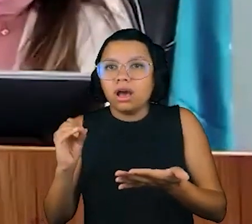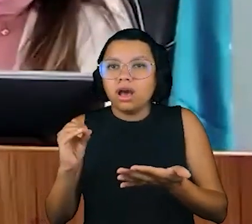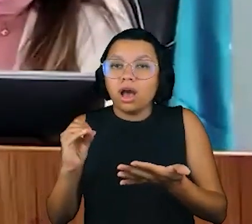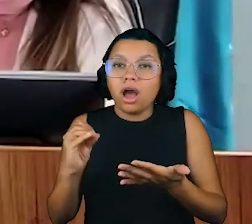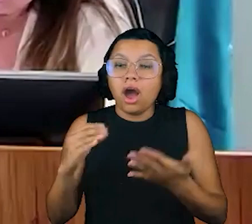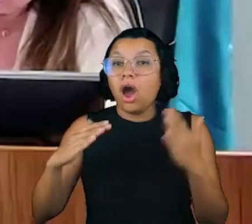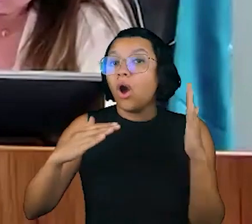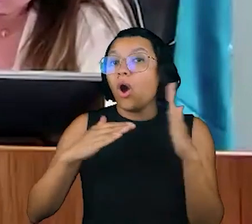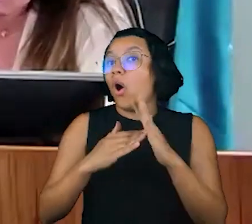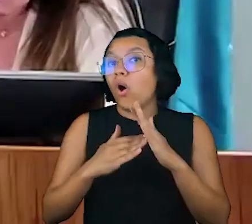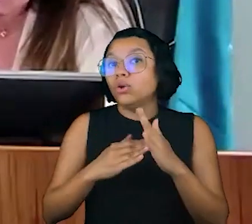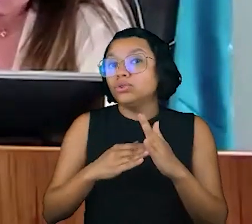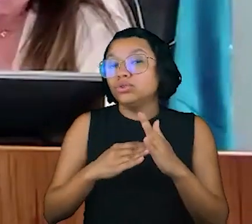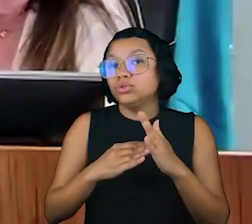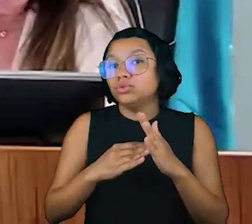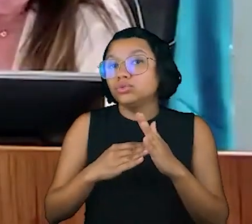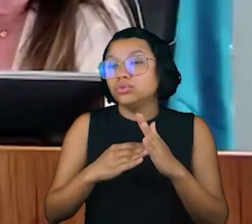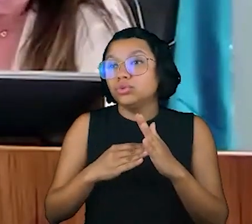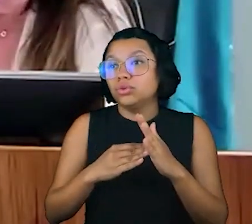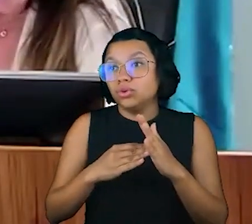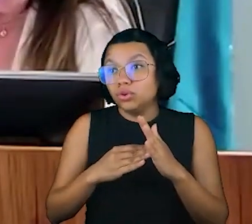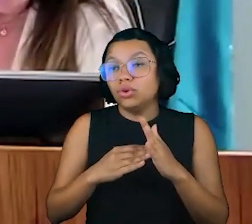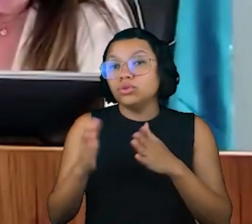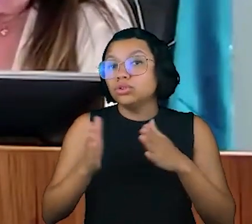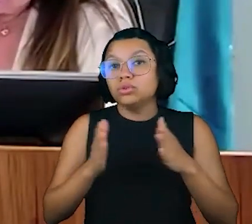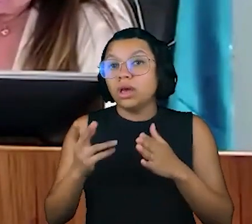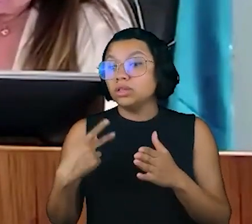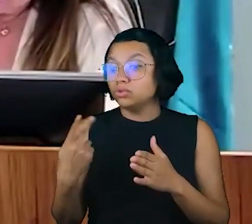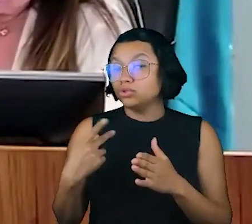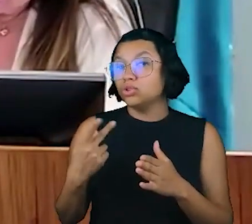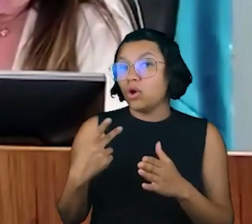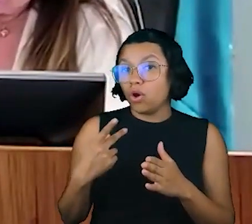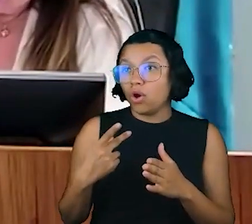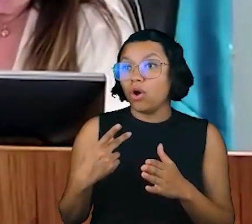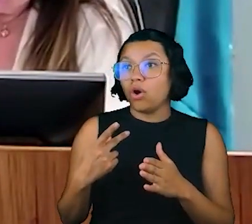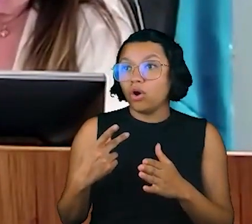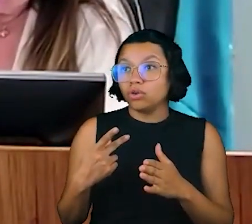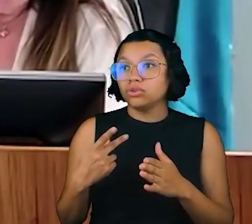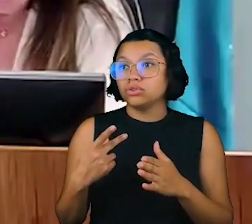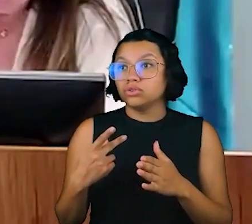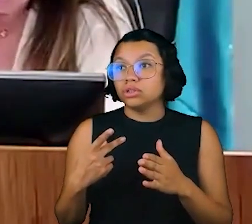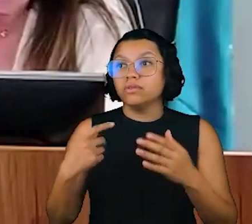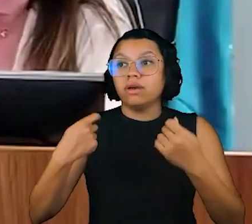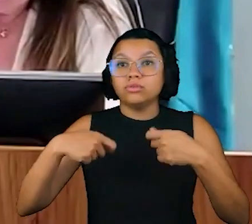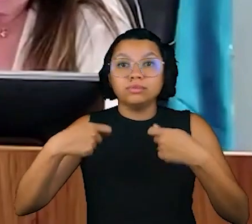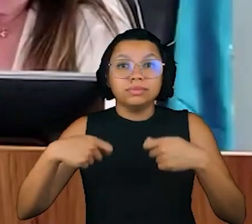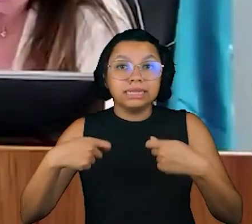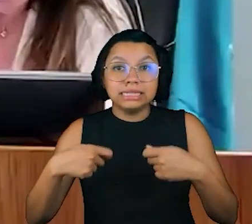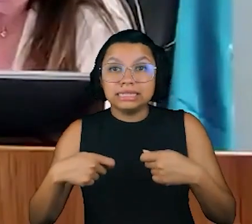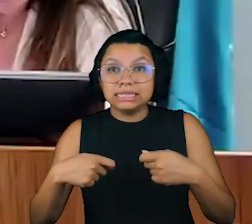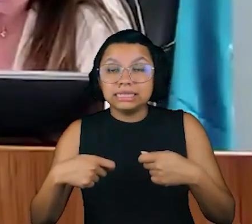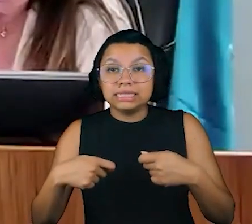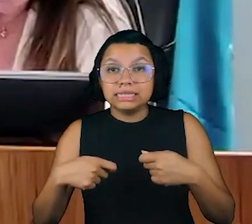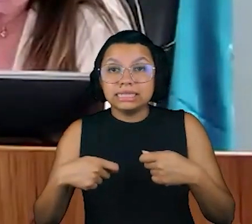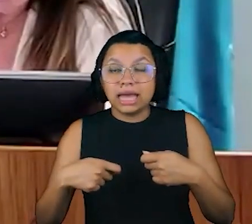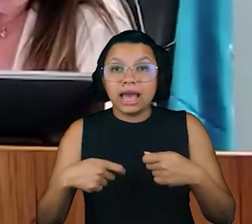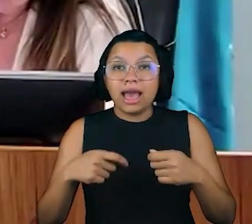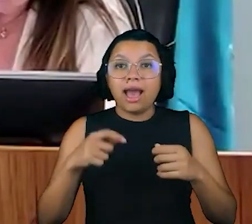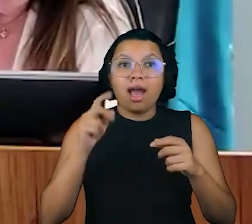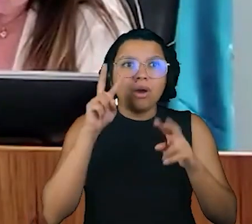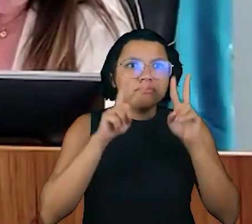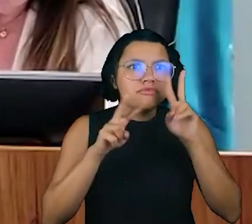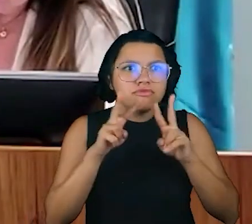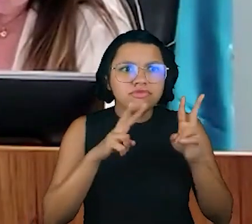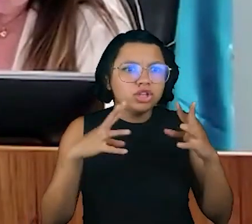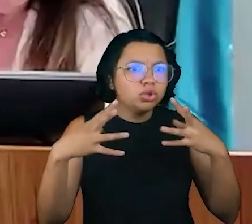última razão, somos nós que vamos ter que chafurdar em toda a pesquisa feita pela